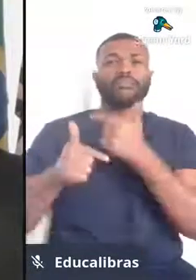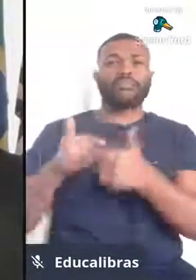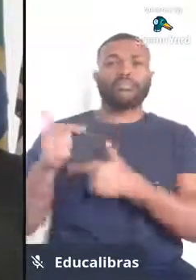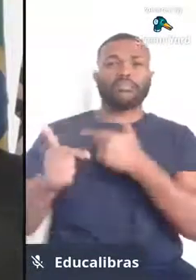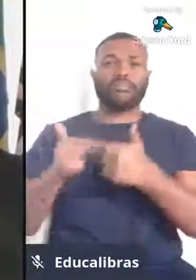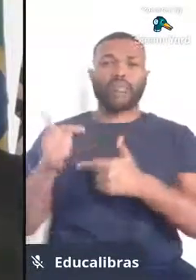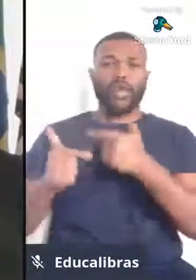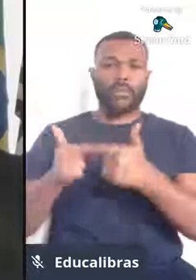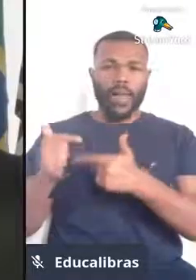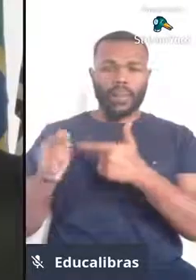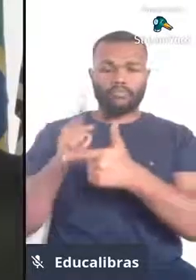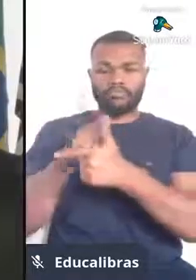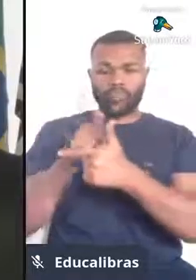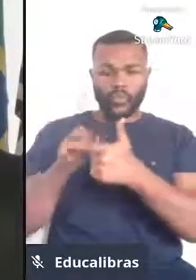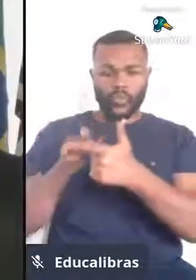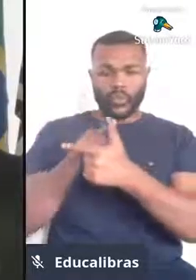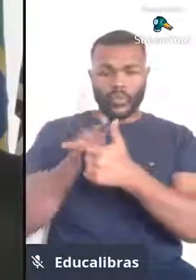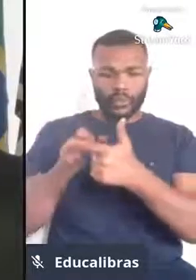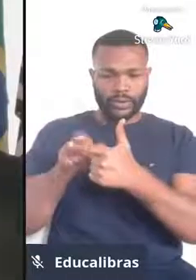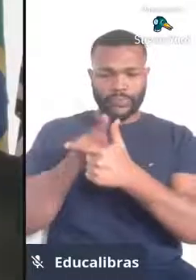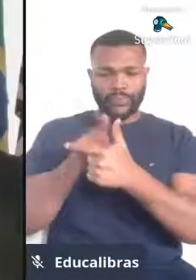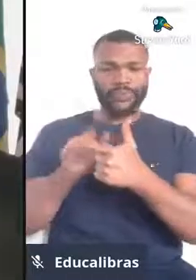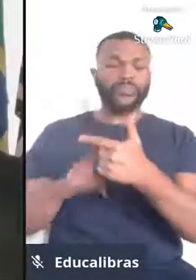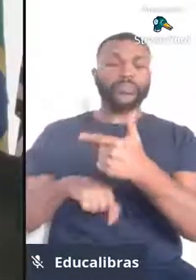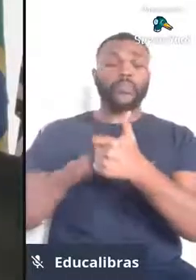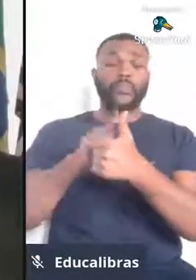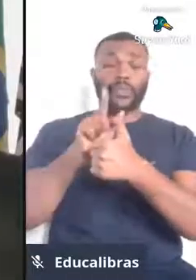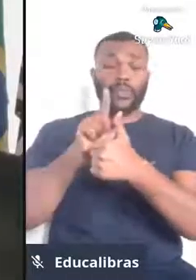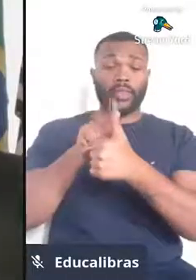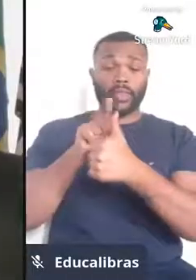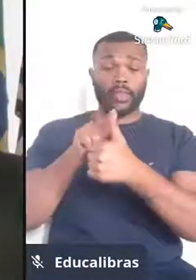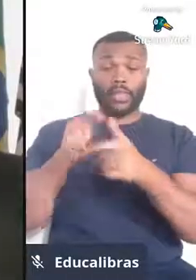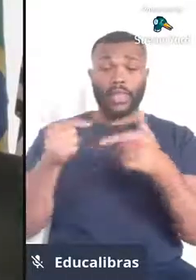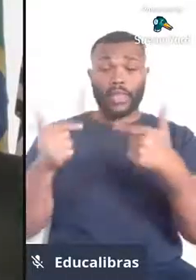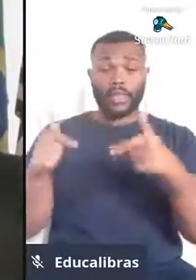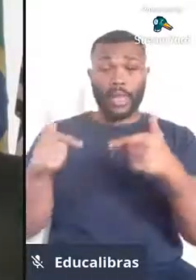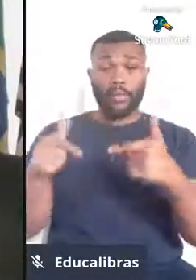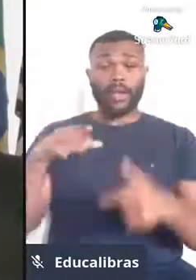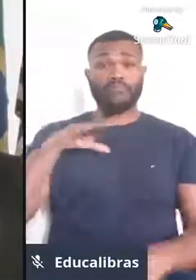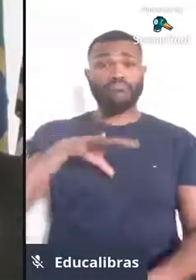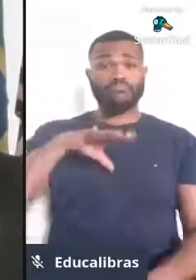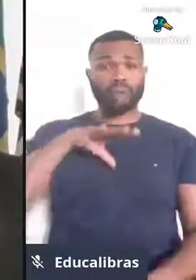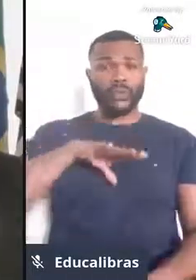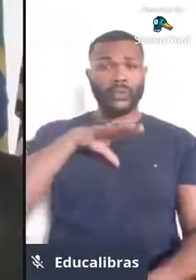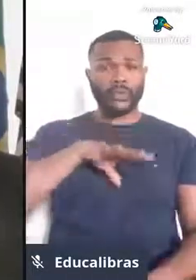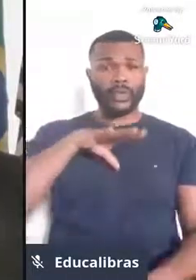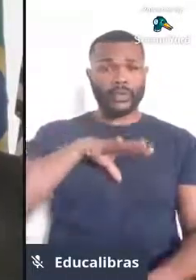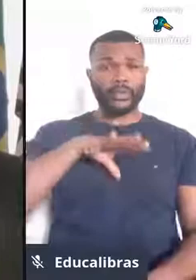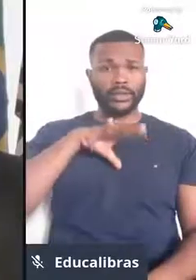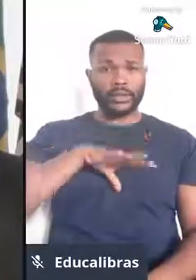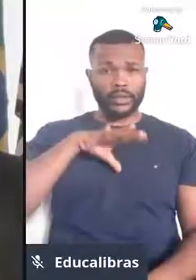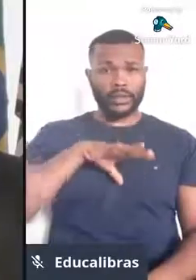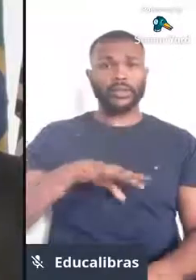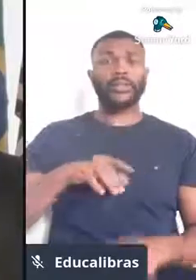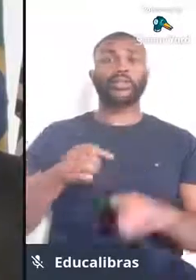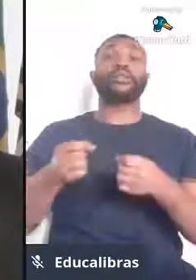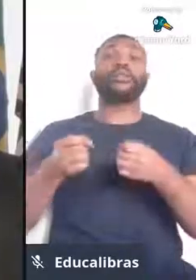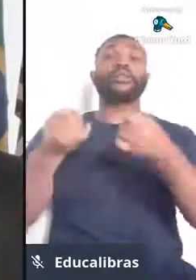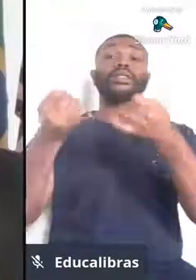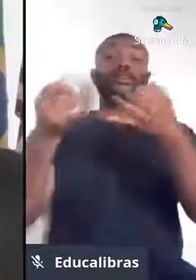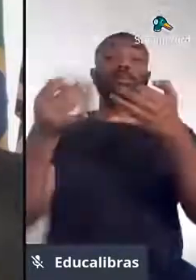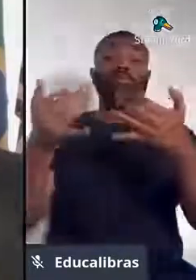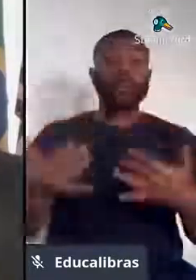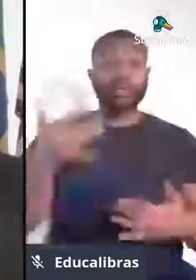duas frentes. Uma frente é uma frente que eu falo, é a frente que trabalha em português. Ela conta para o cidadão, ela